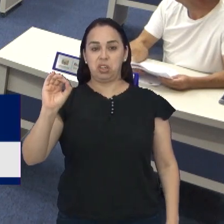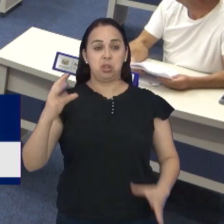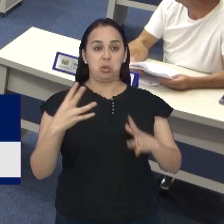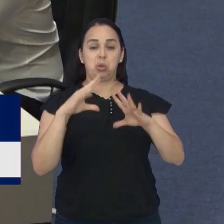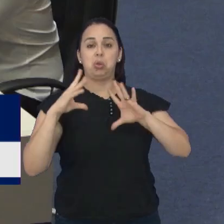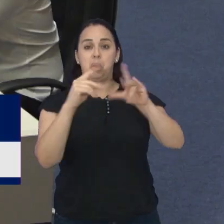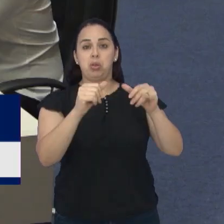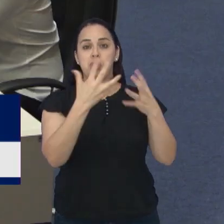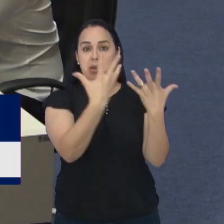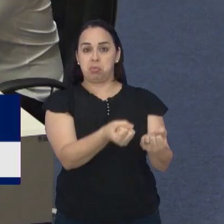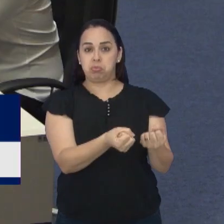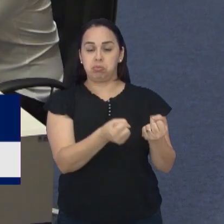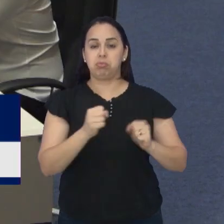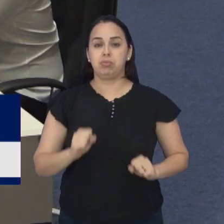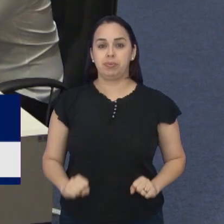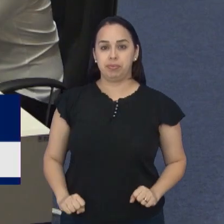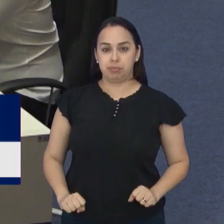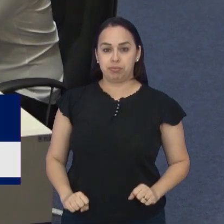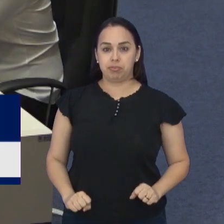presidente.